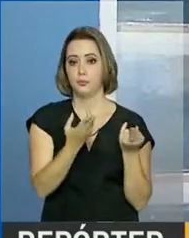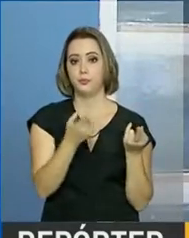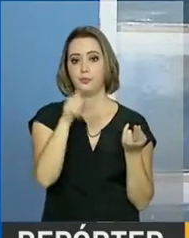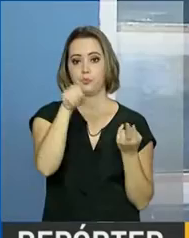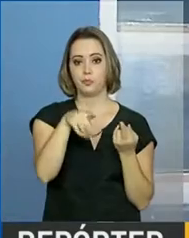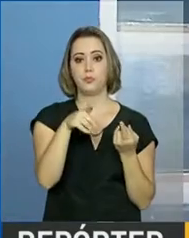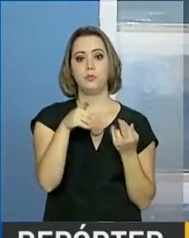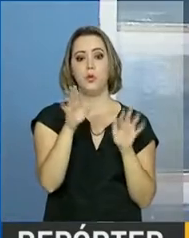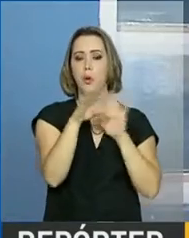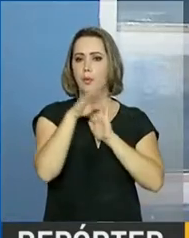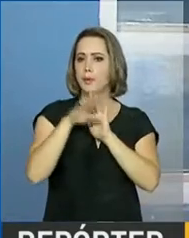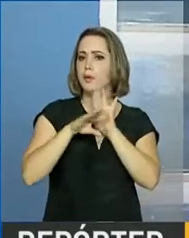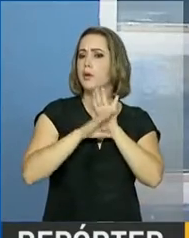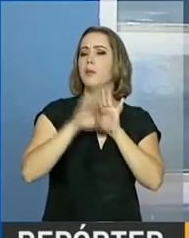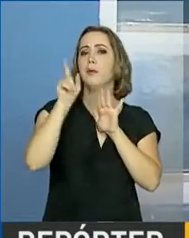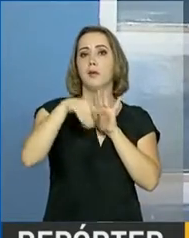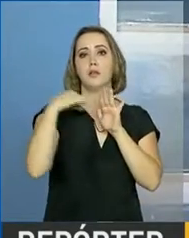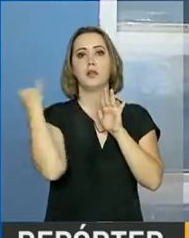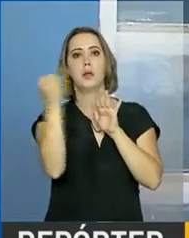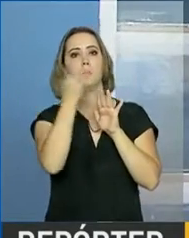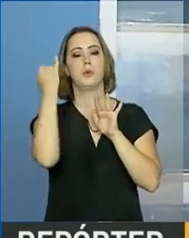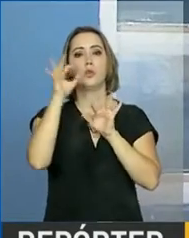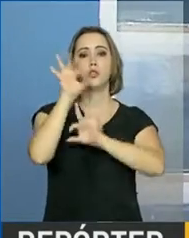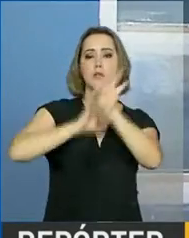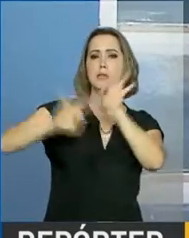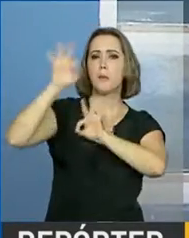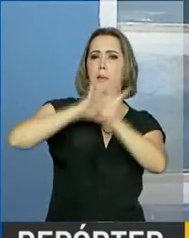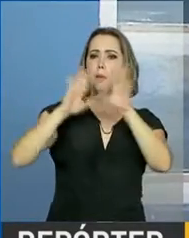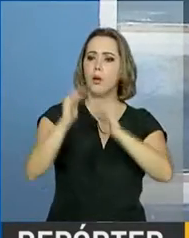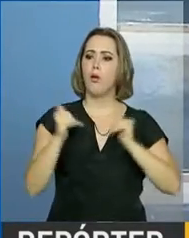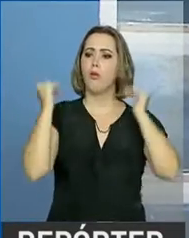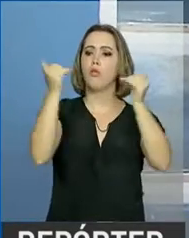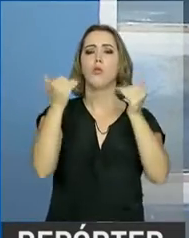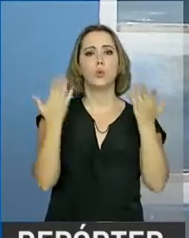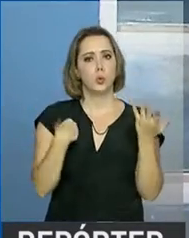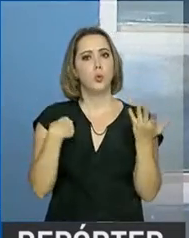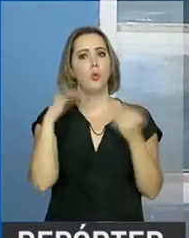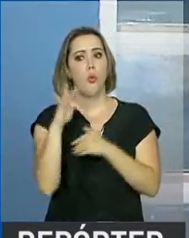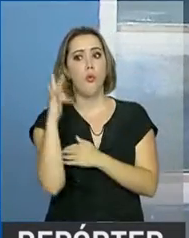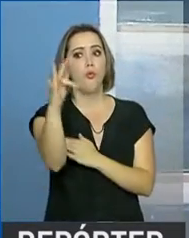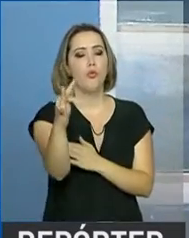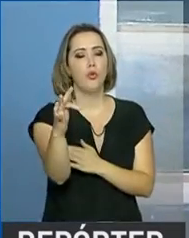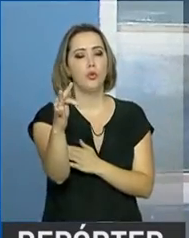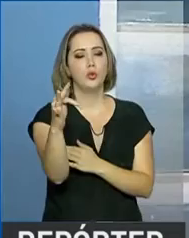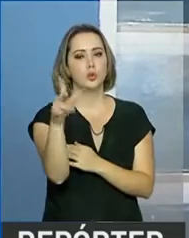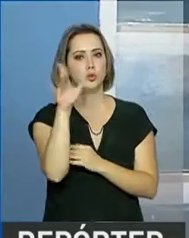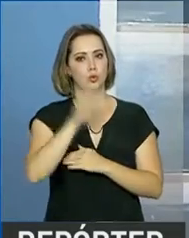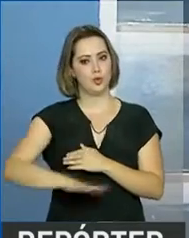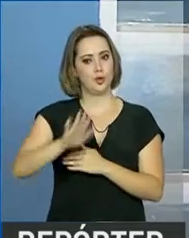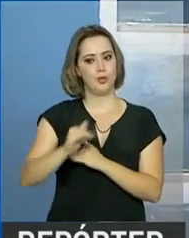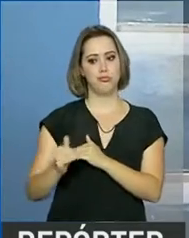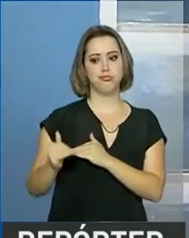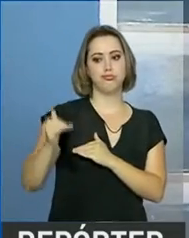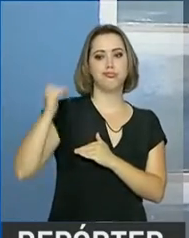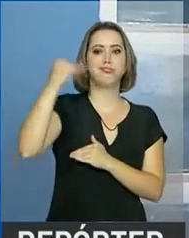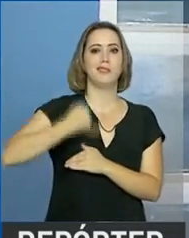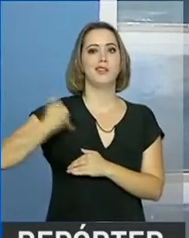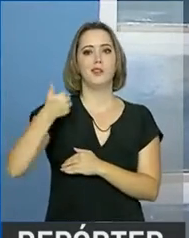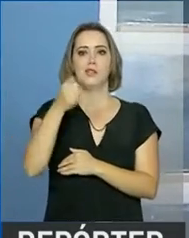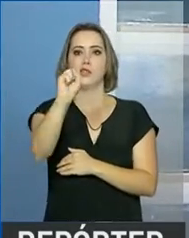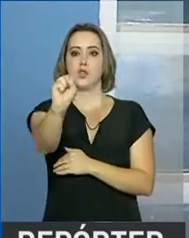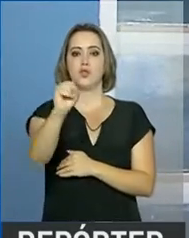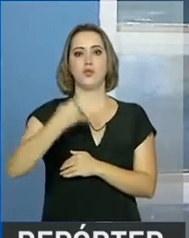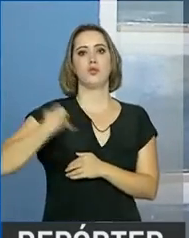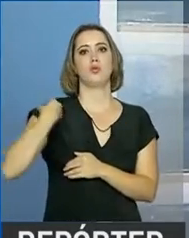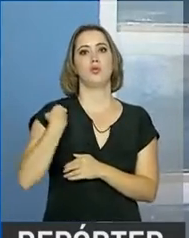isso pode ajudar a preparar a criança para a noite completado 18 anos ela possui a função informou emprego poder